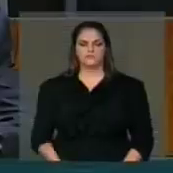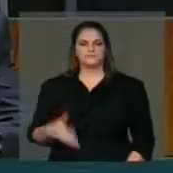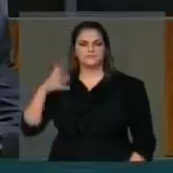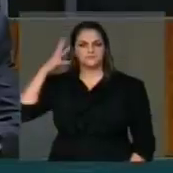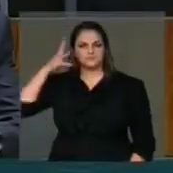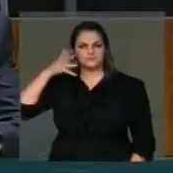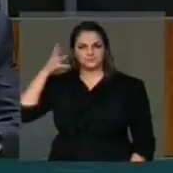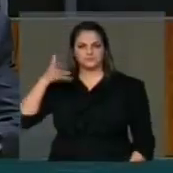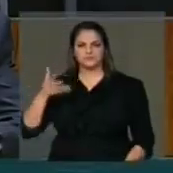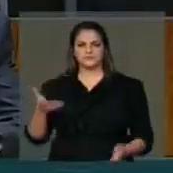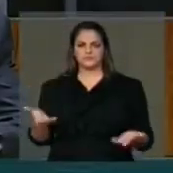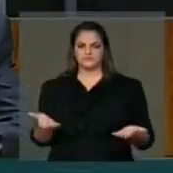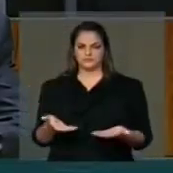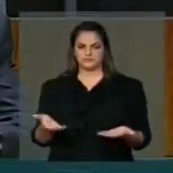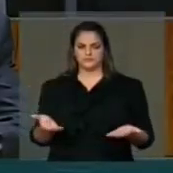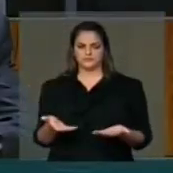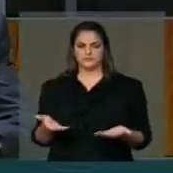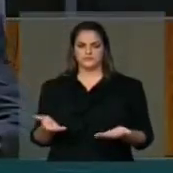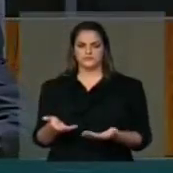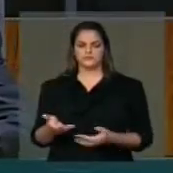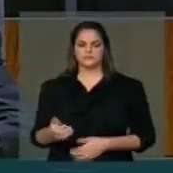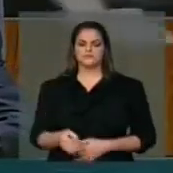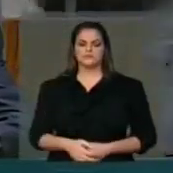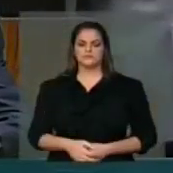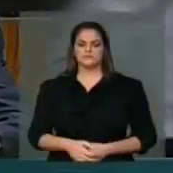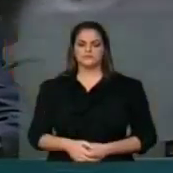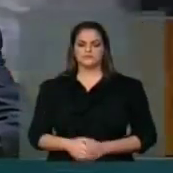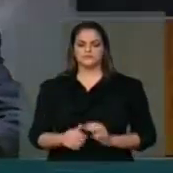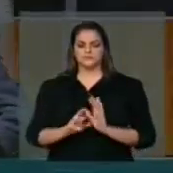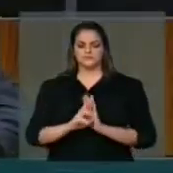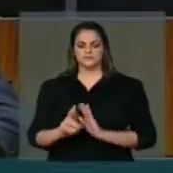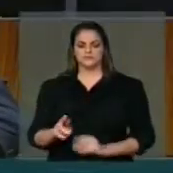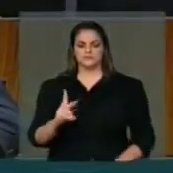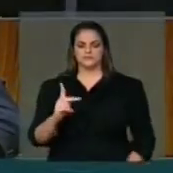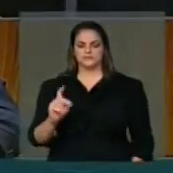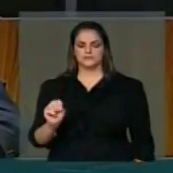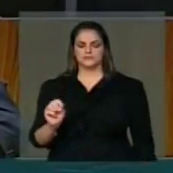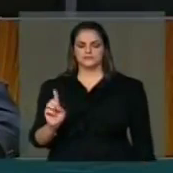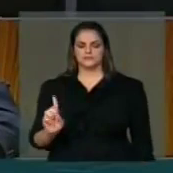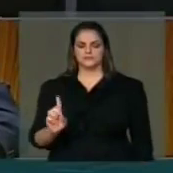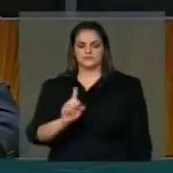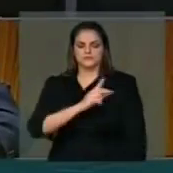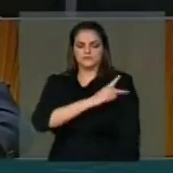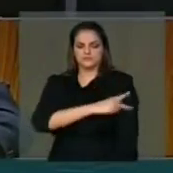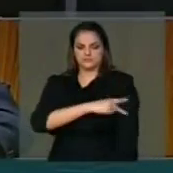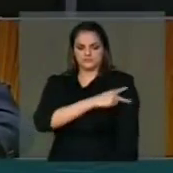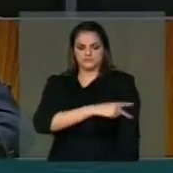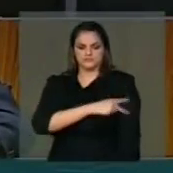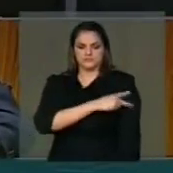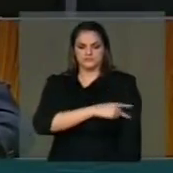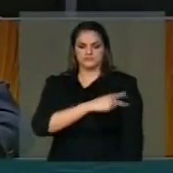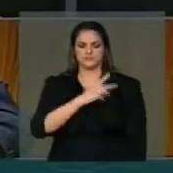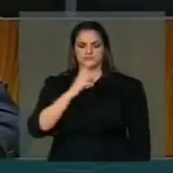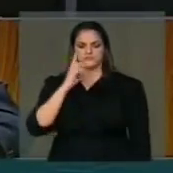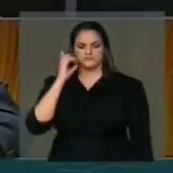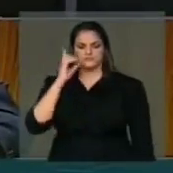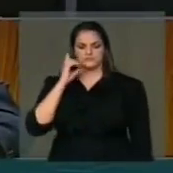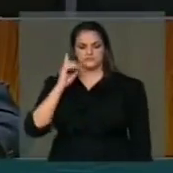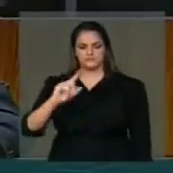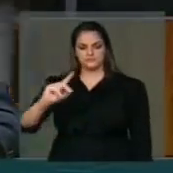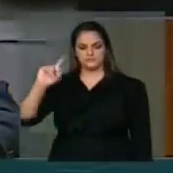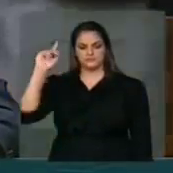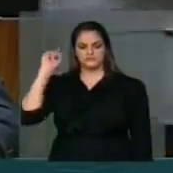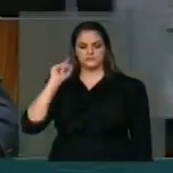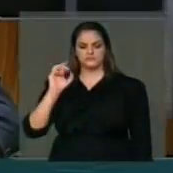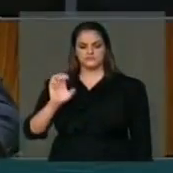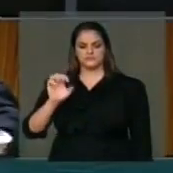Palavra o representante do PSB, do Piauí, o veterano